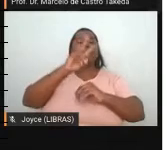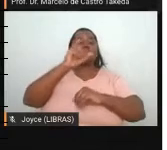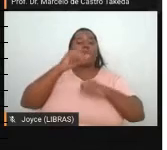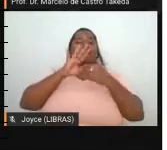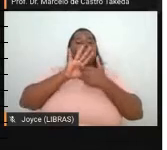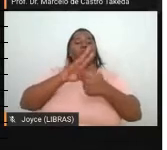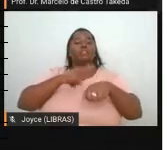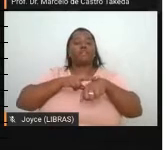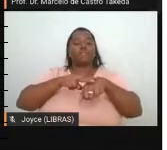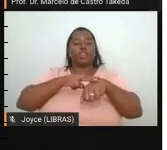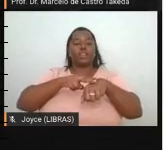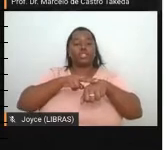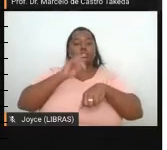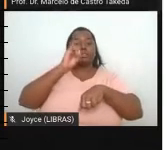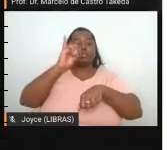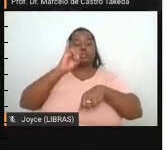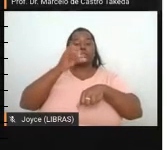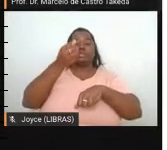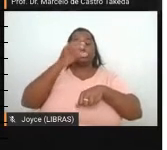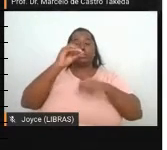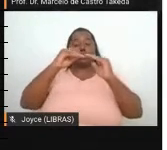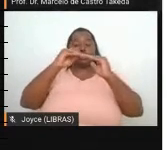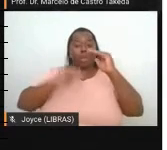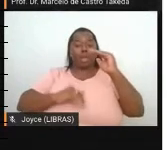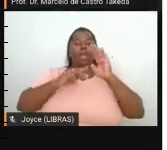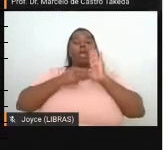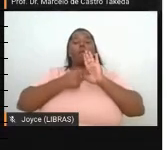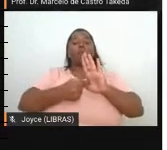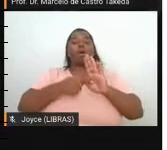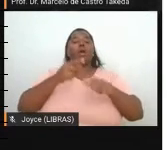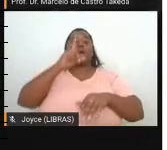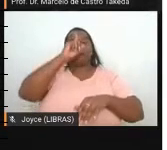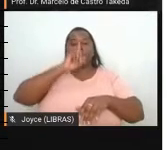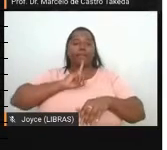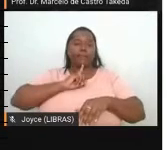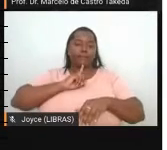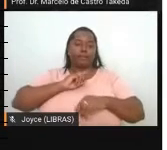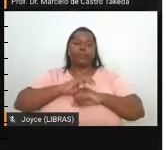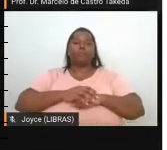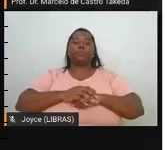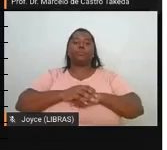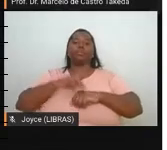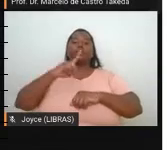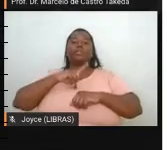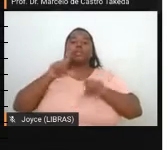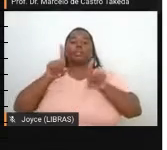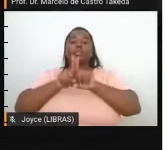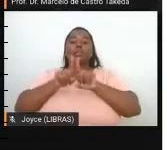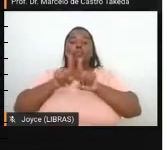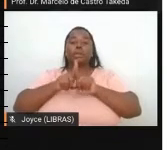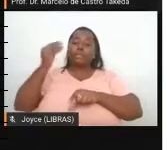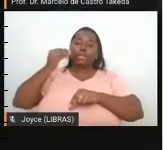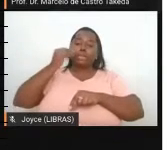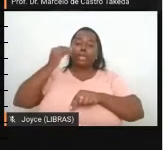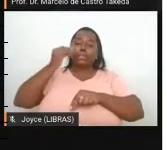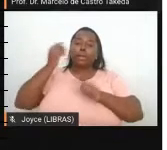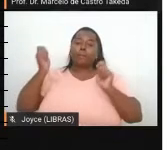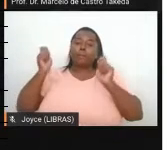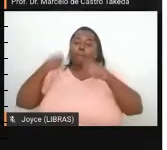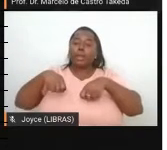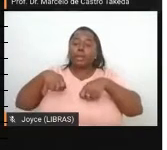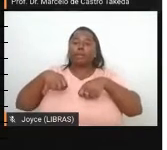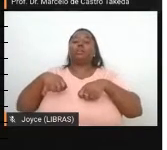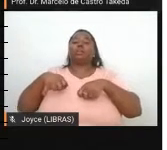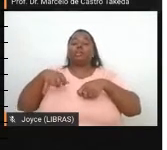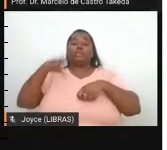aparecer em amarelo. Tá? Tentativas permitidas. Isso aqui é interessante. Se eu penso em fazer uma